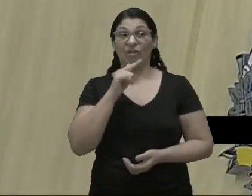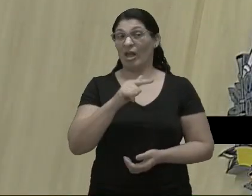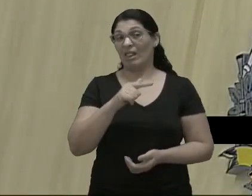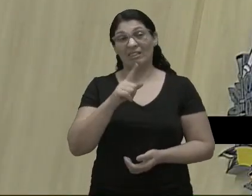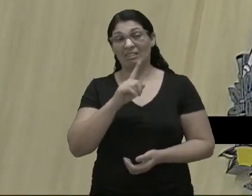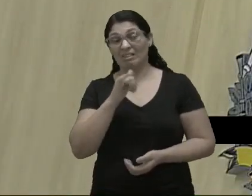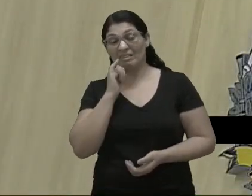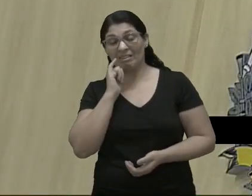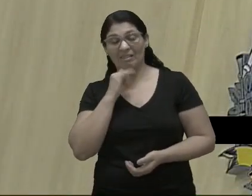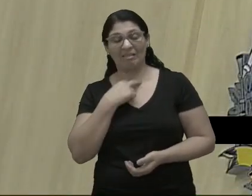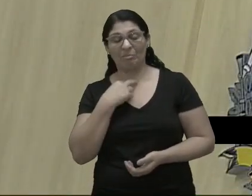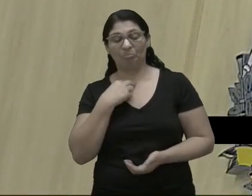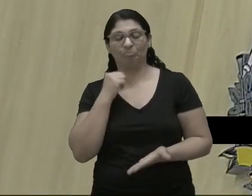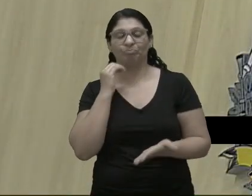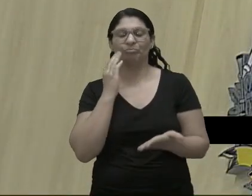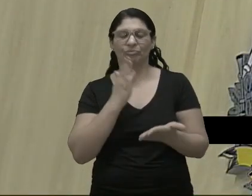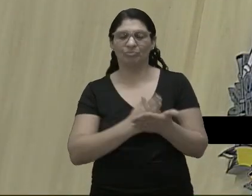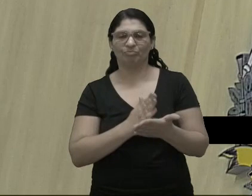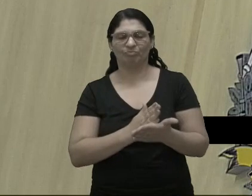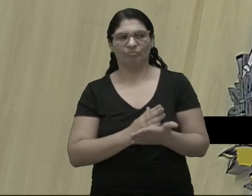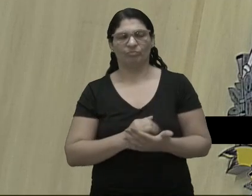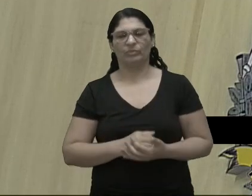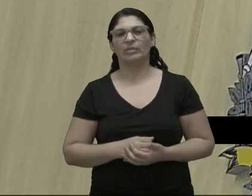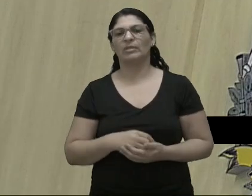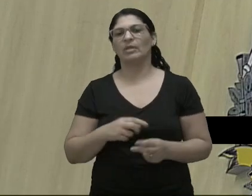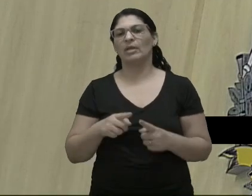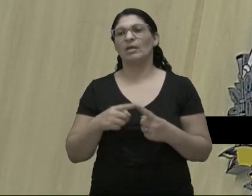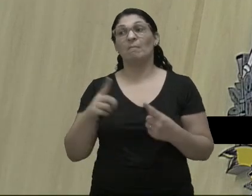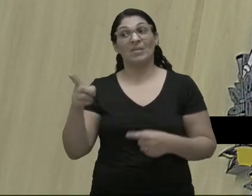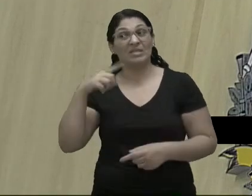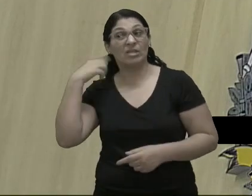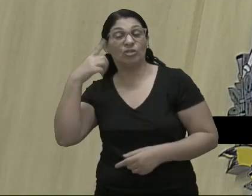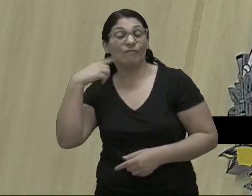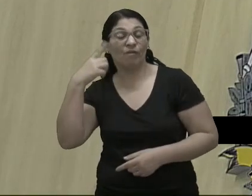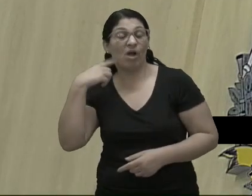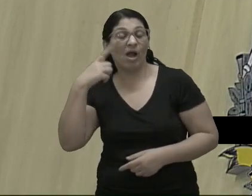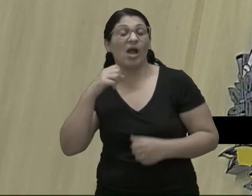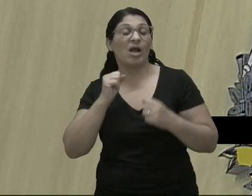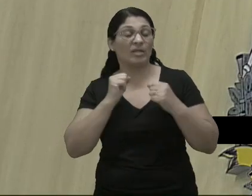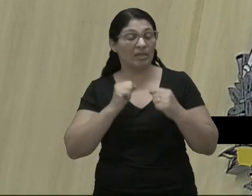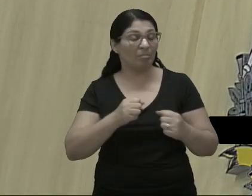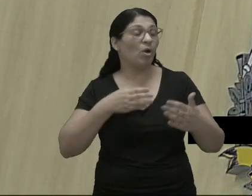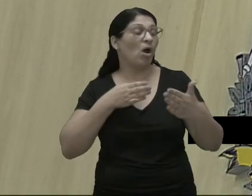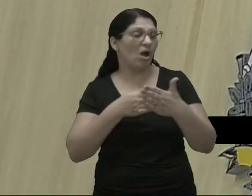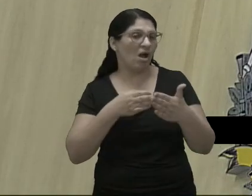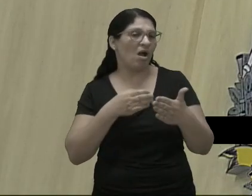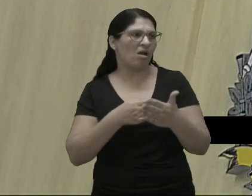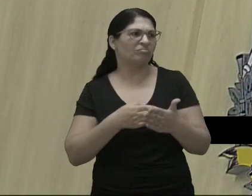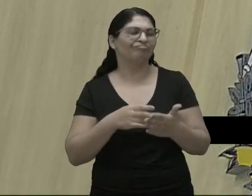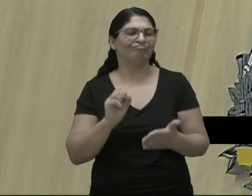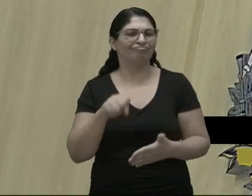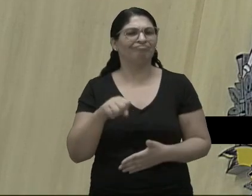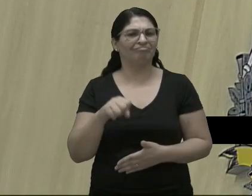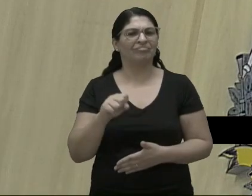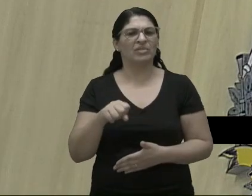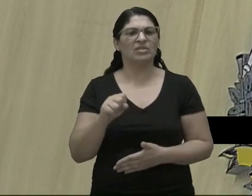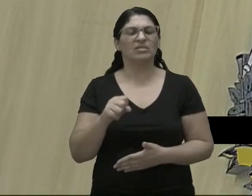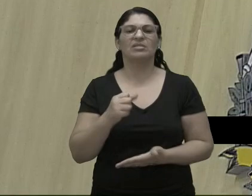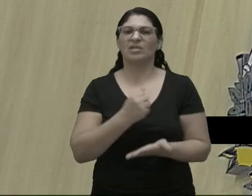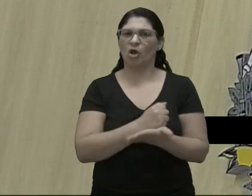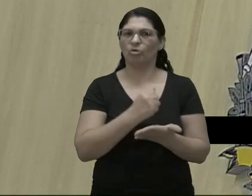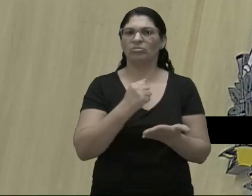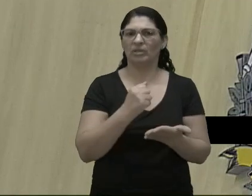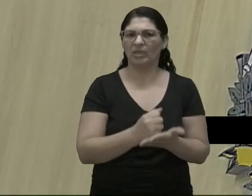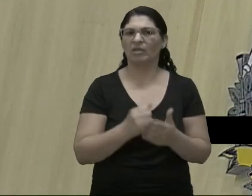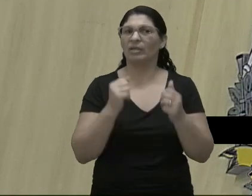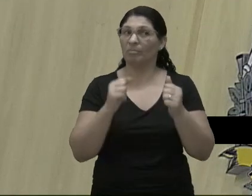senhor não pode interferir, ele é advogado. Ele não pode interferir. Sim, ele é advogado. Vereador Bob. Vereador Bob. Contratado. E ele pode sim responder pelo